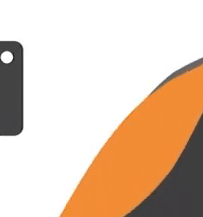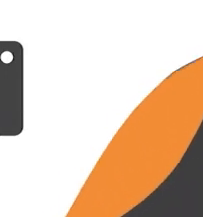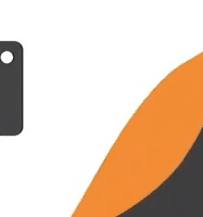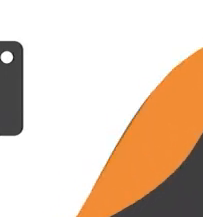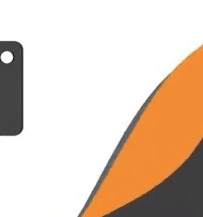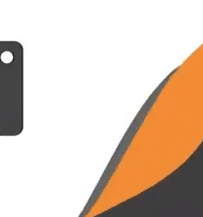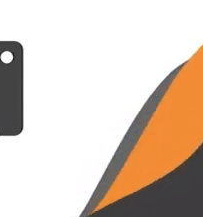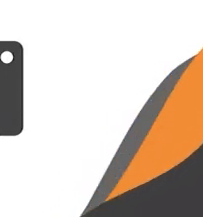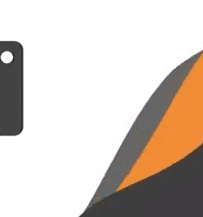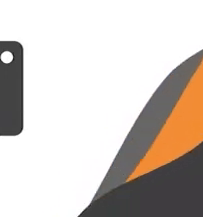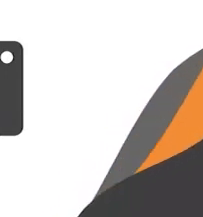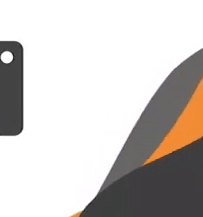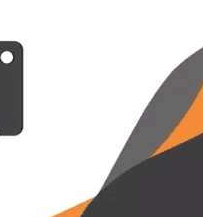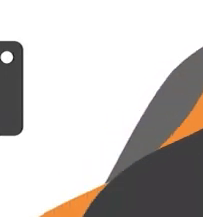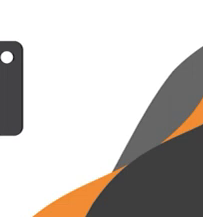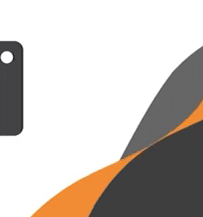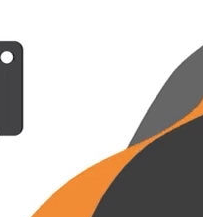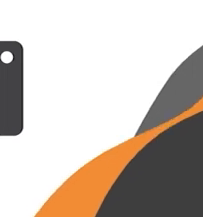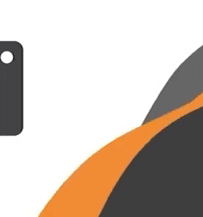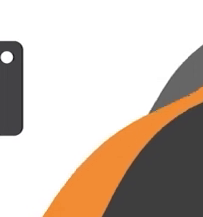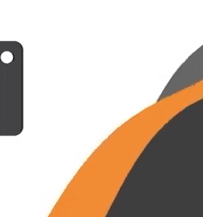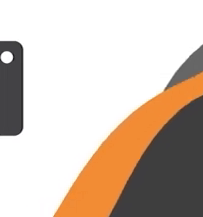E aí